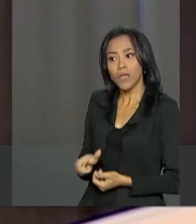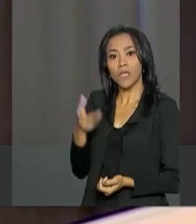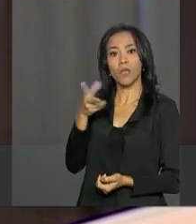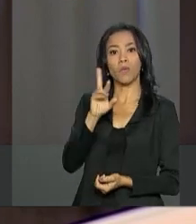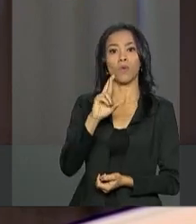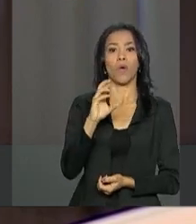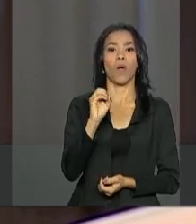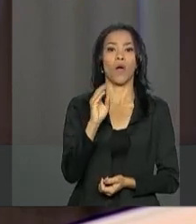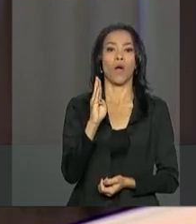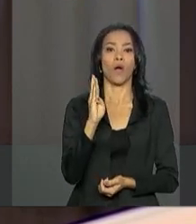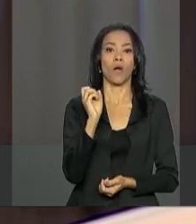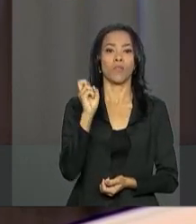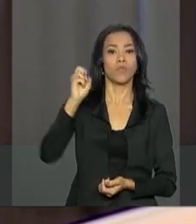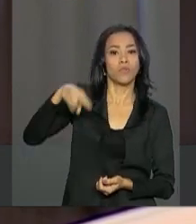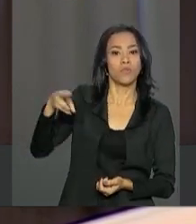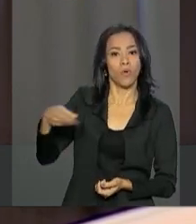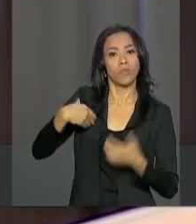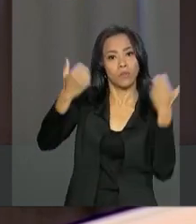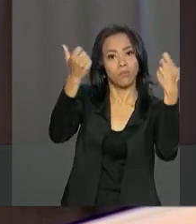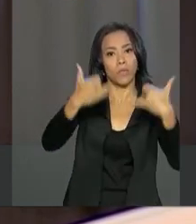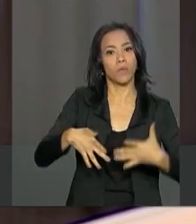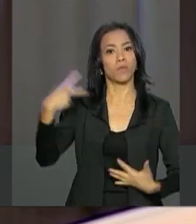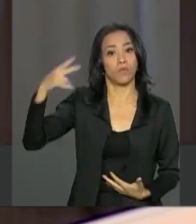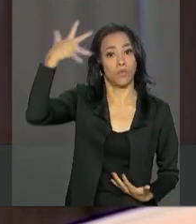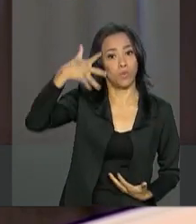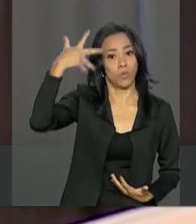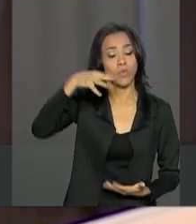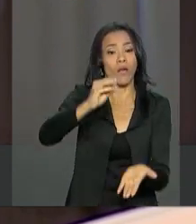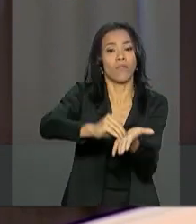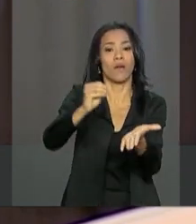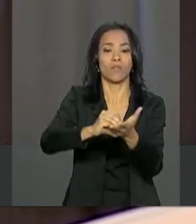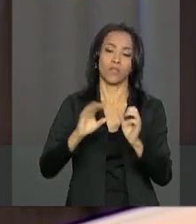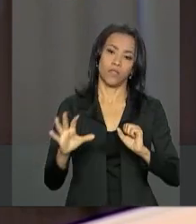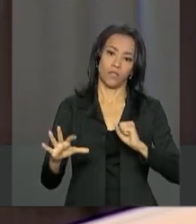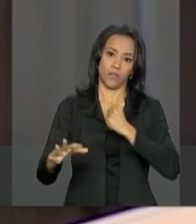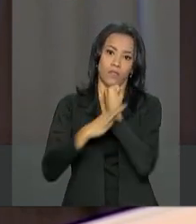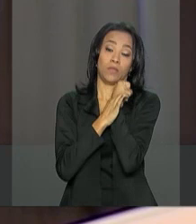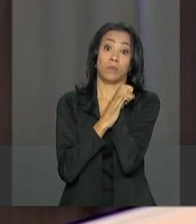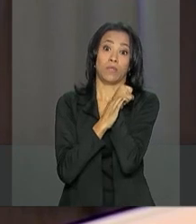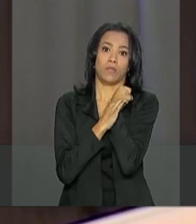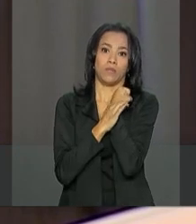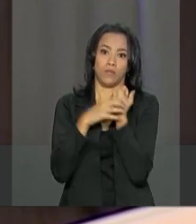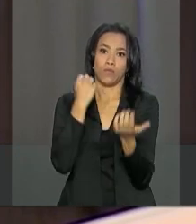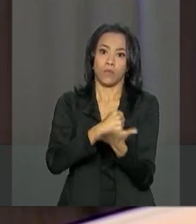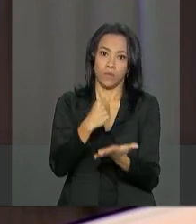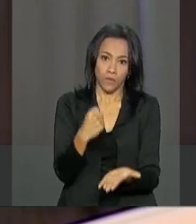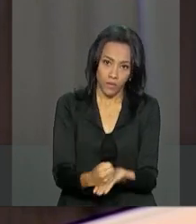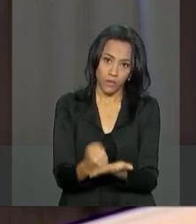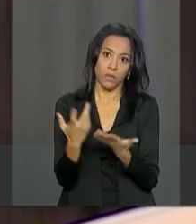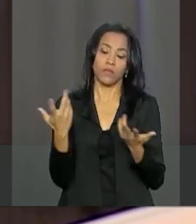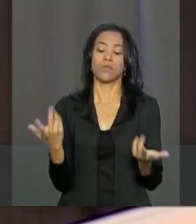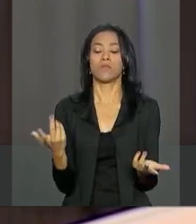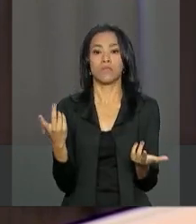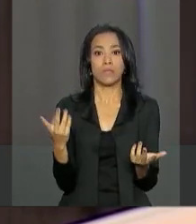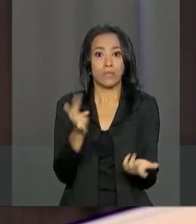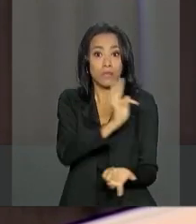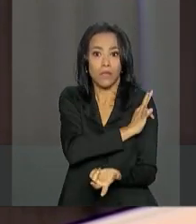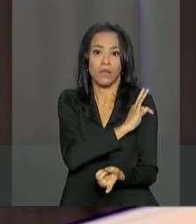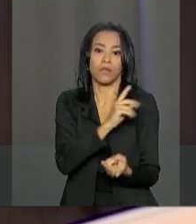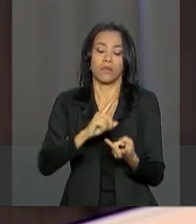ou seja, uma certa insegurança derivada de uma formulação, muitas vezes técnico-jurídica, que